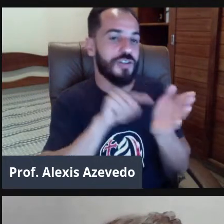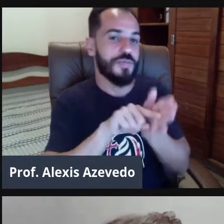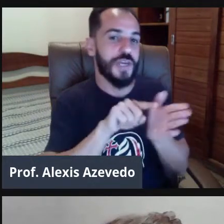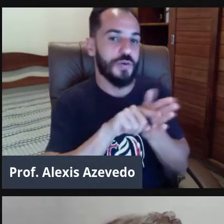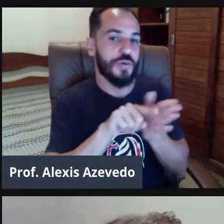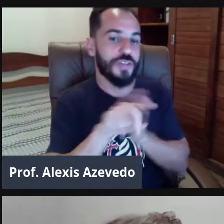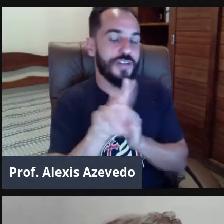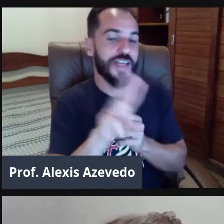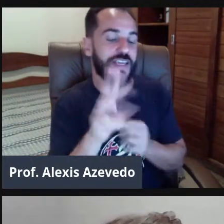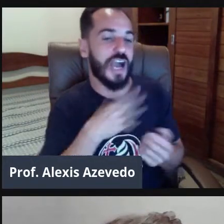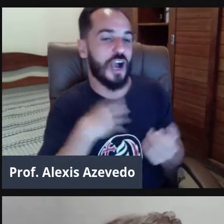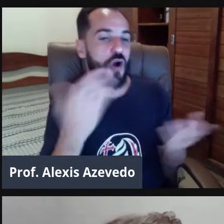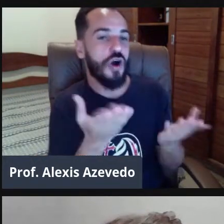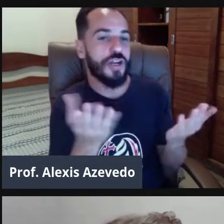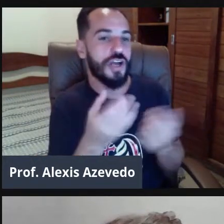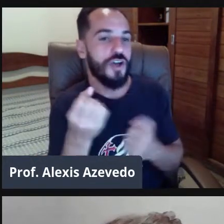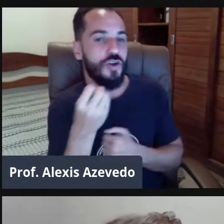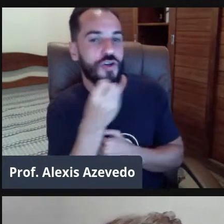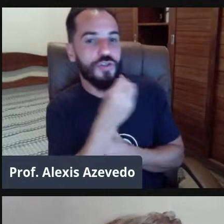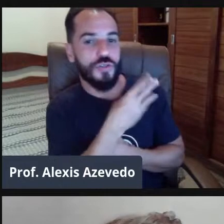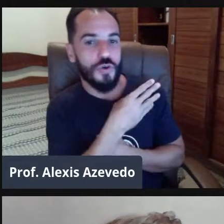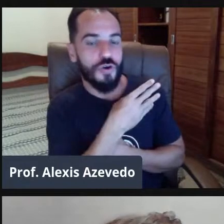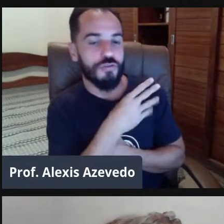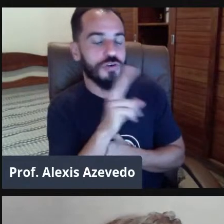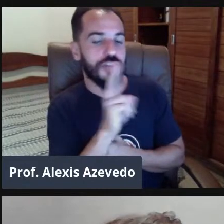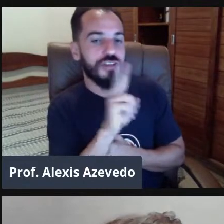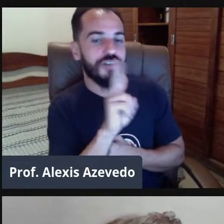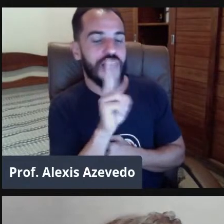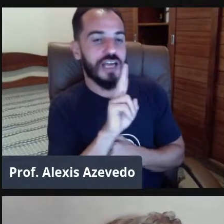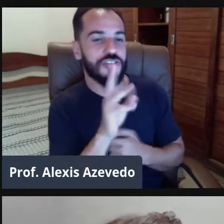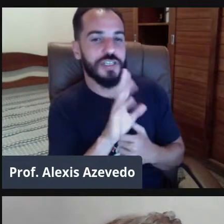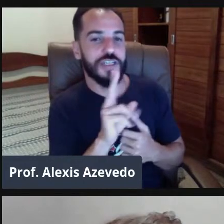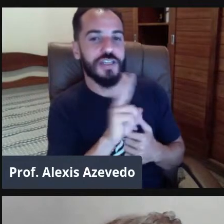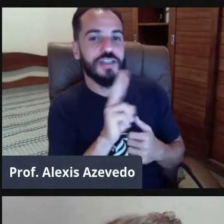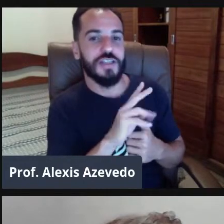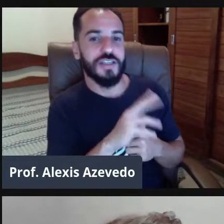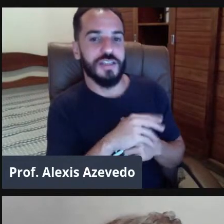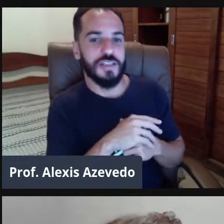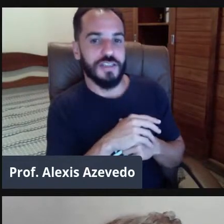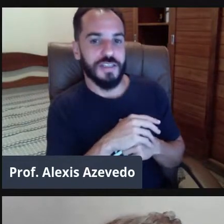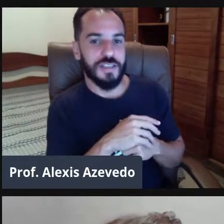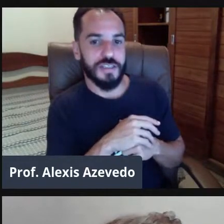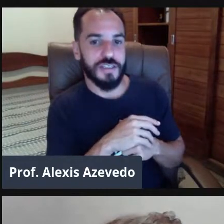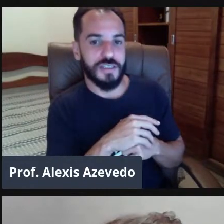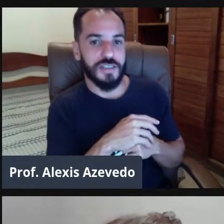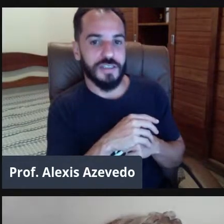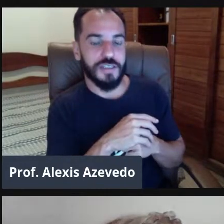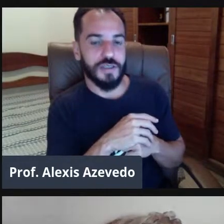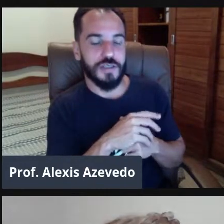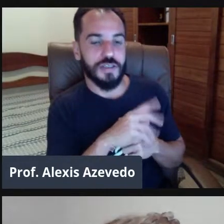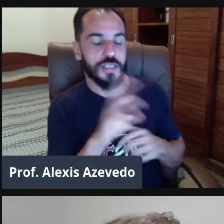uma influência dos parâmetros curriculares nacionais, baseado em uma estrutura estadunidense, né?